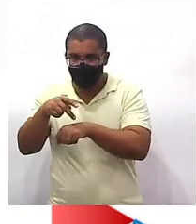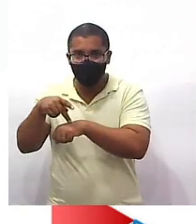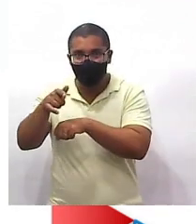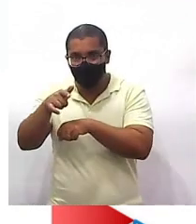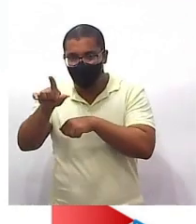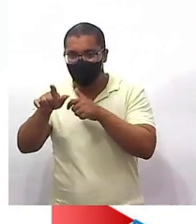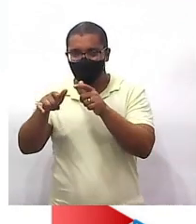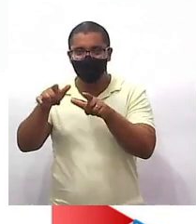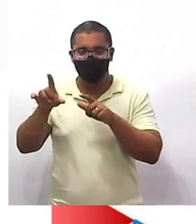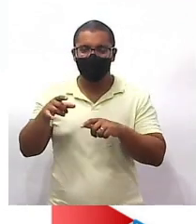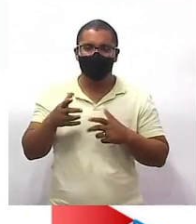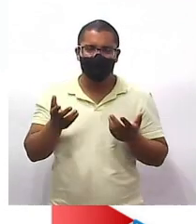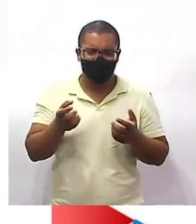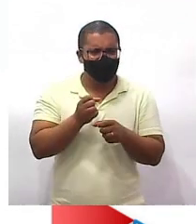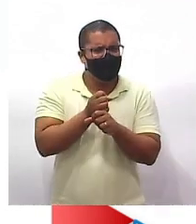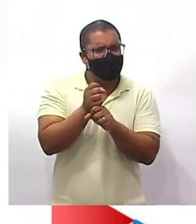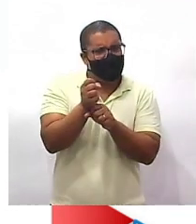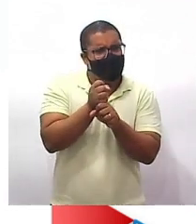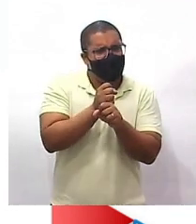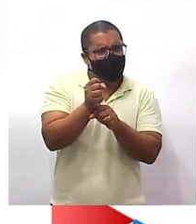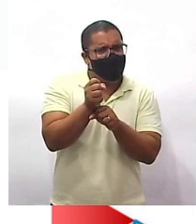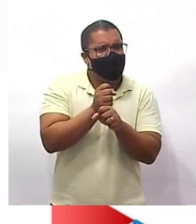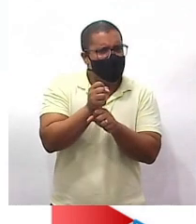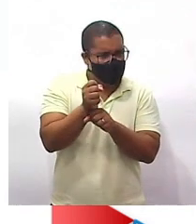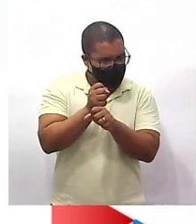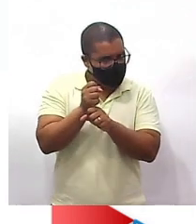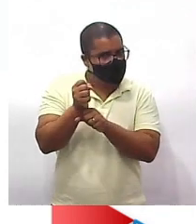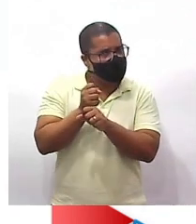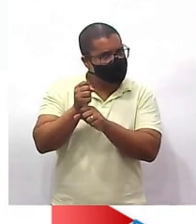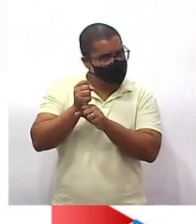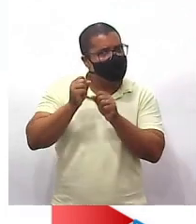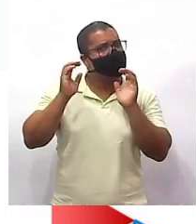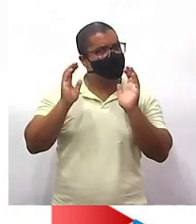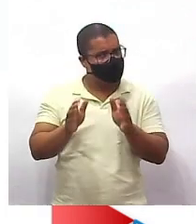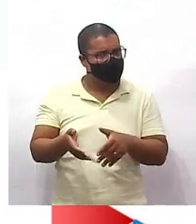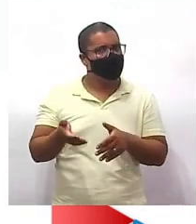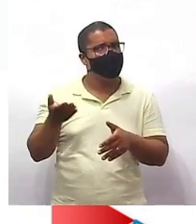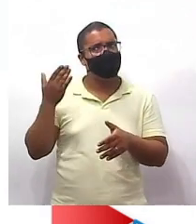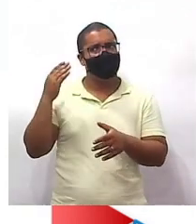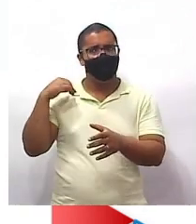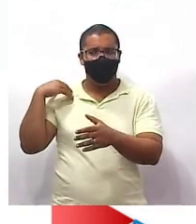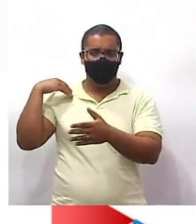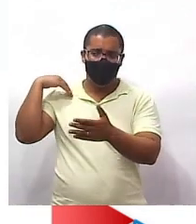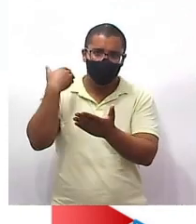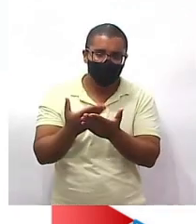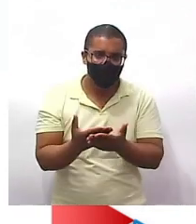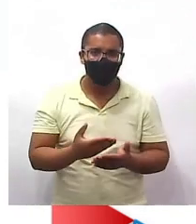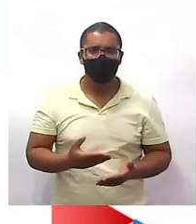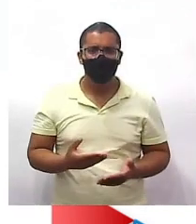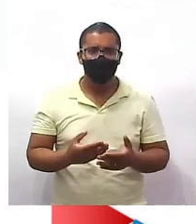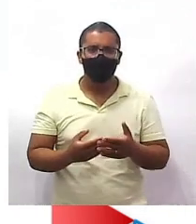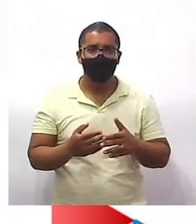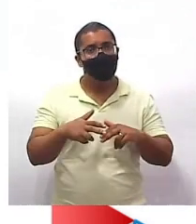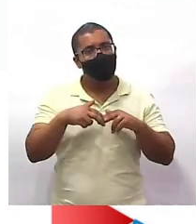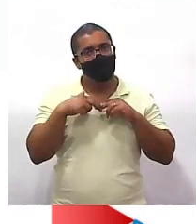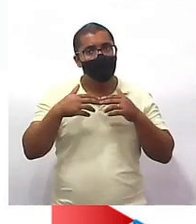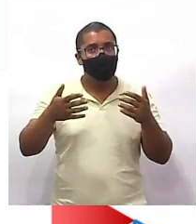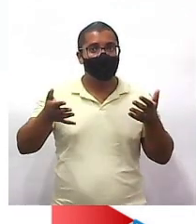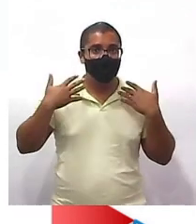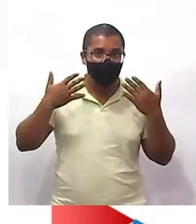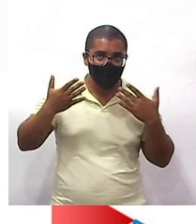sofreram, lógico, ao longo de milhares de anos e como o resultado do calor,